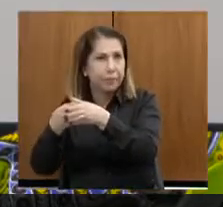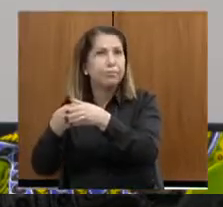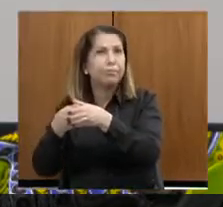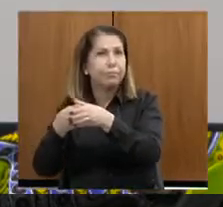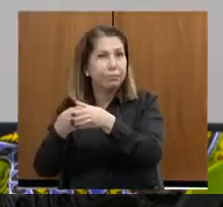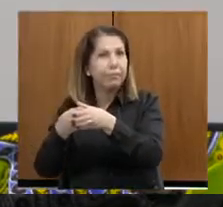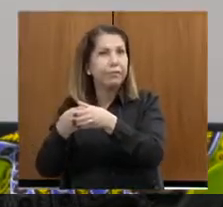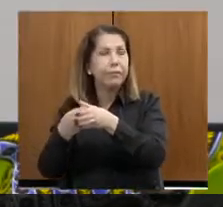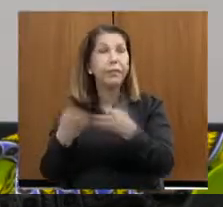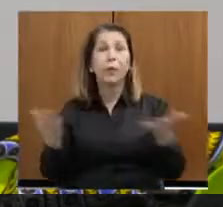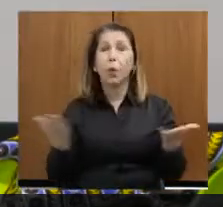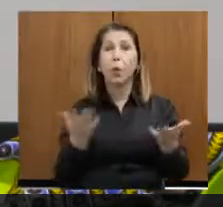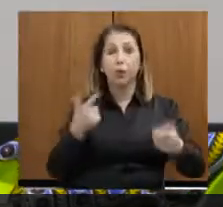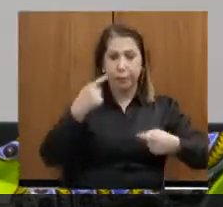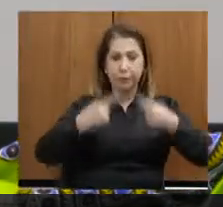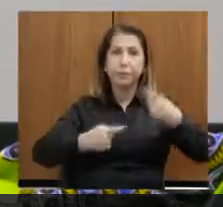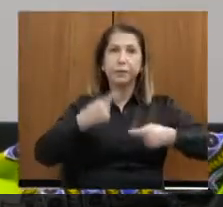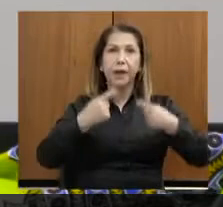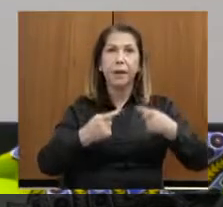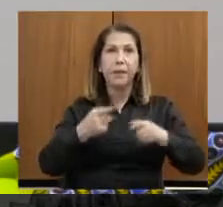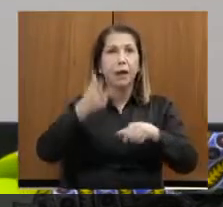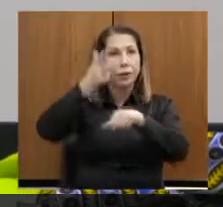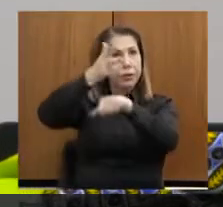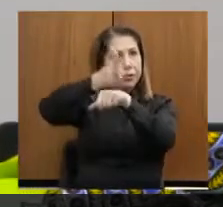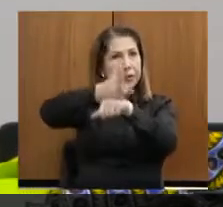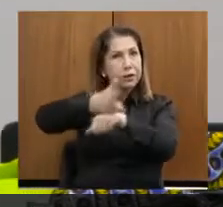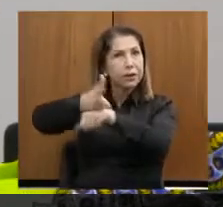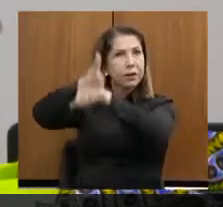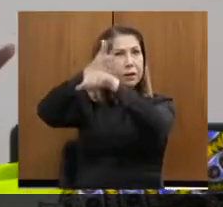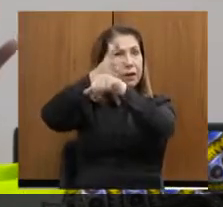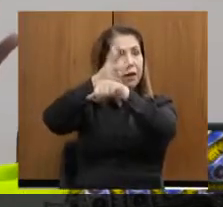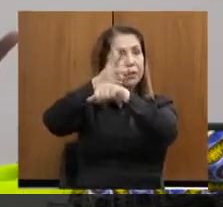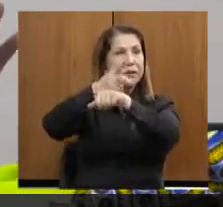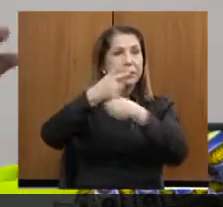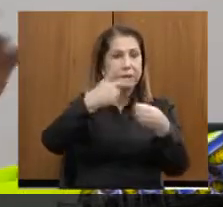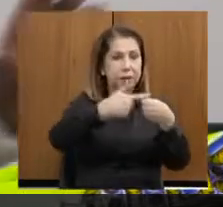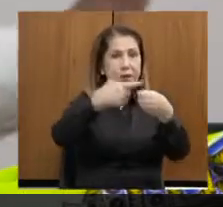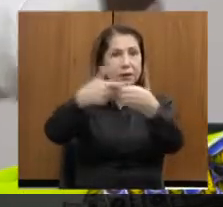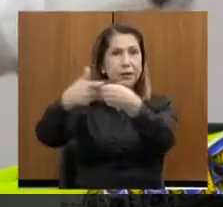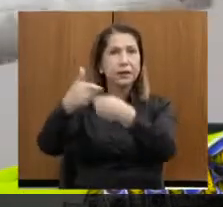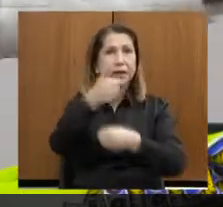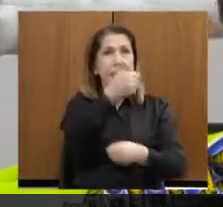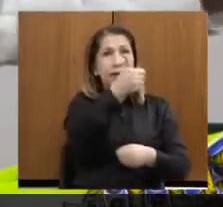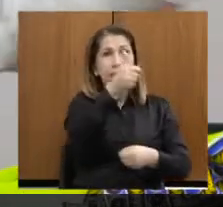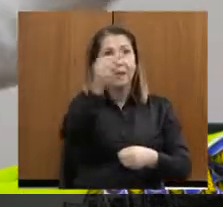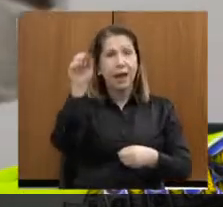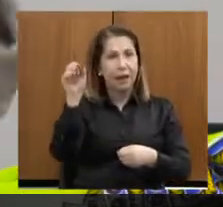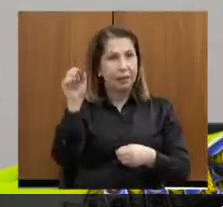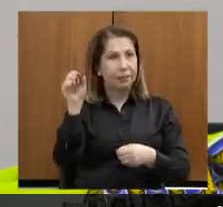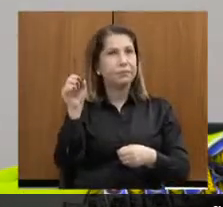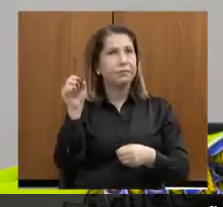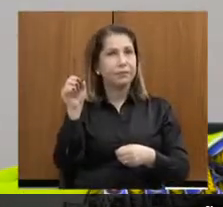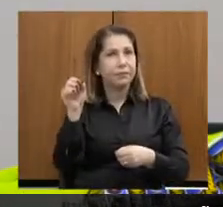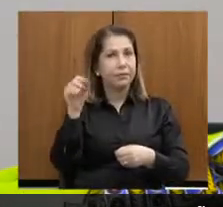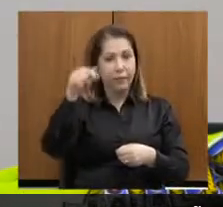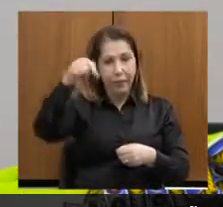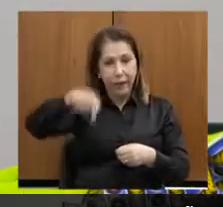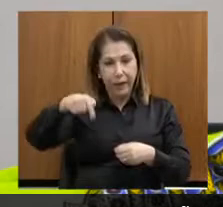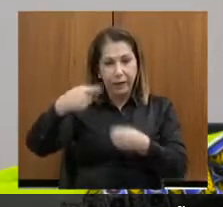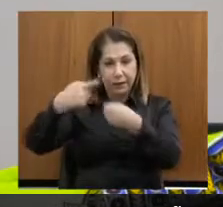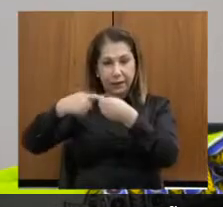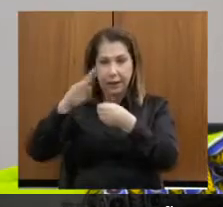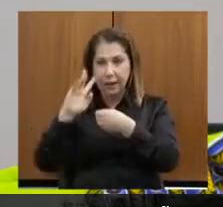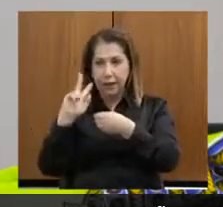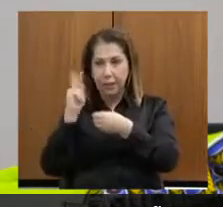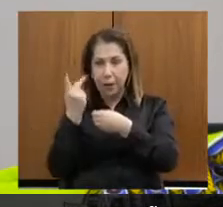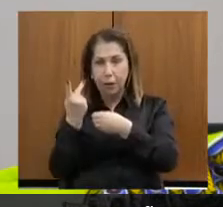está sendo é filmada e passe mais de 100 cidades na conta trouxe a experiência de Belo Horizonte